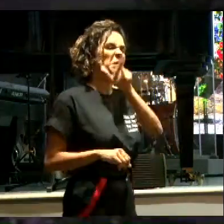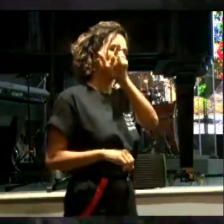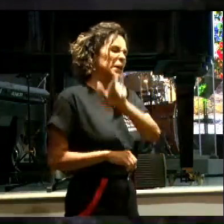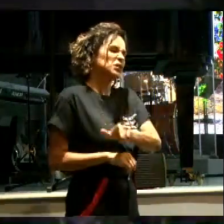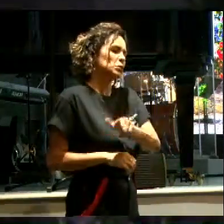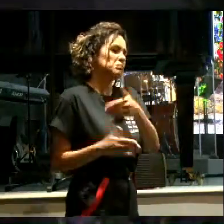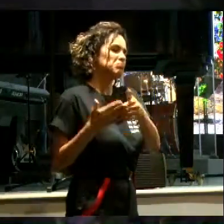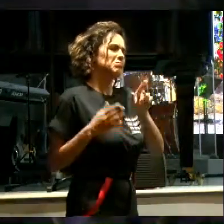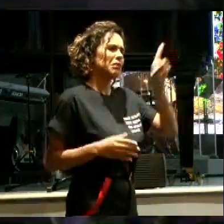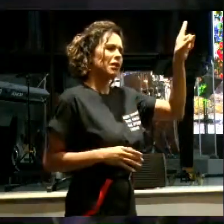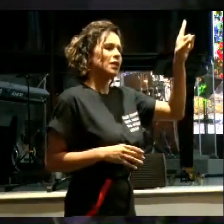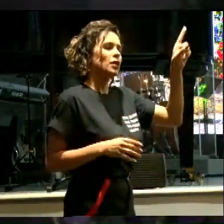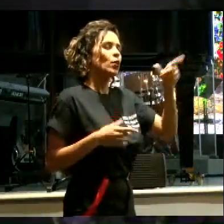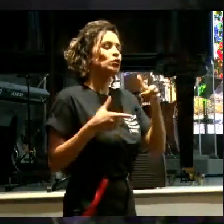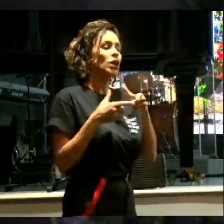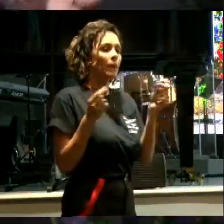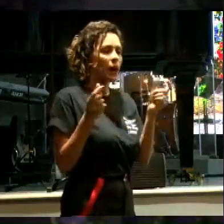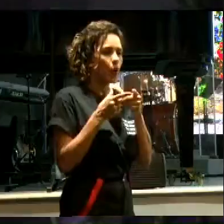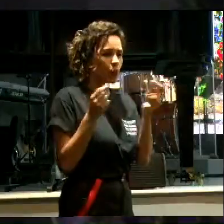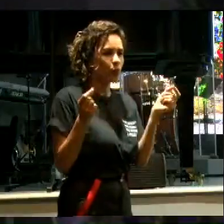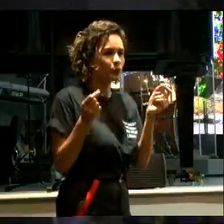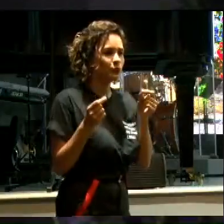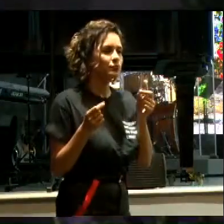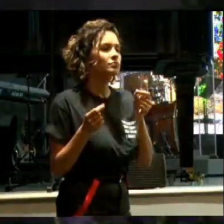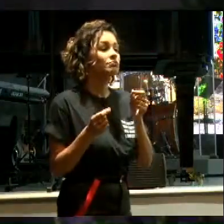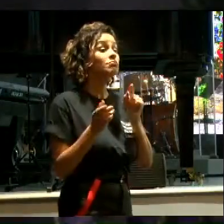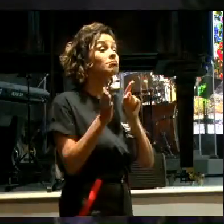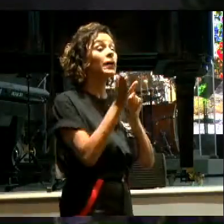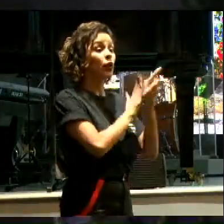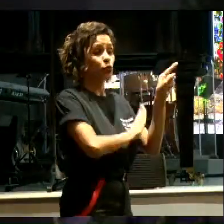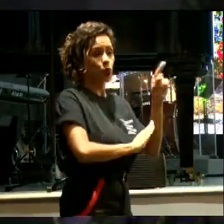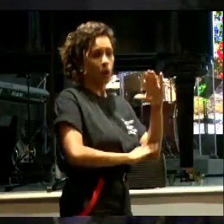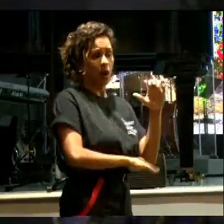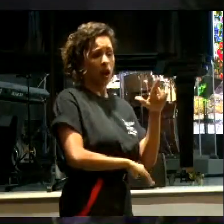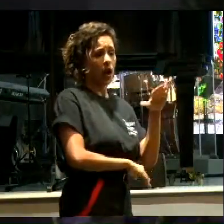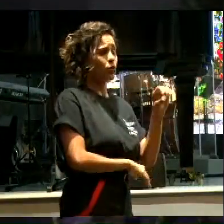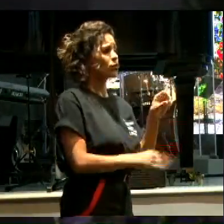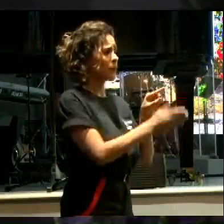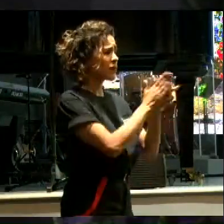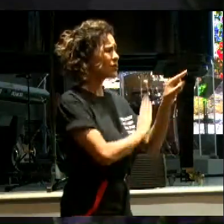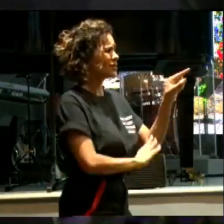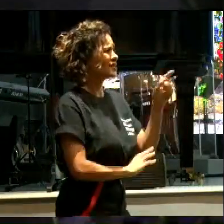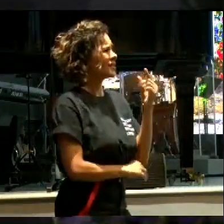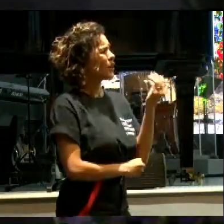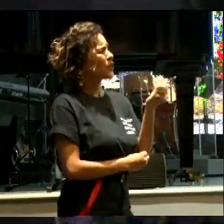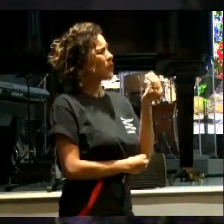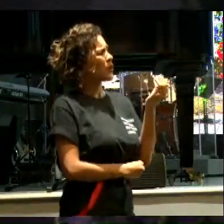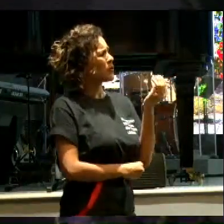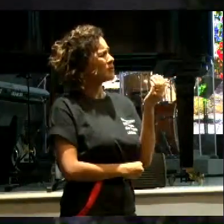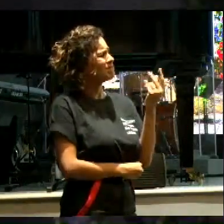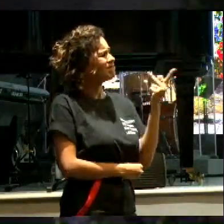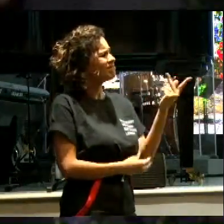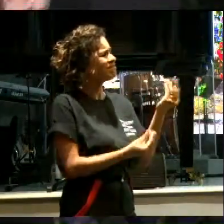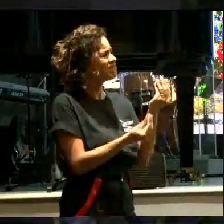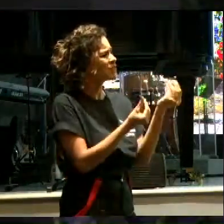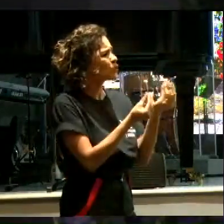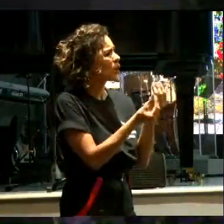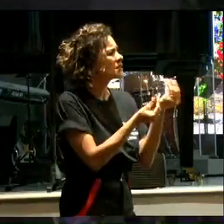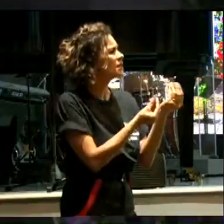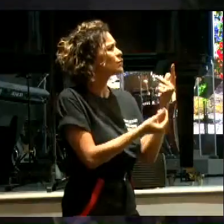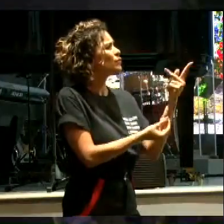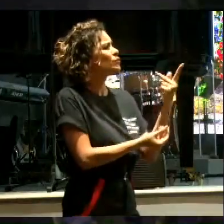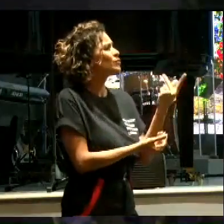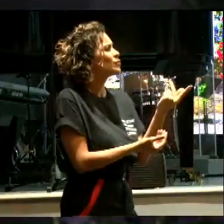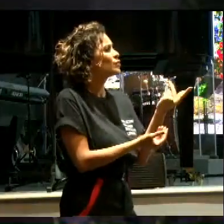no Japão, como é que ele via aquela situação. E ele falou